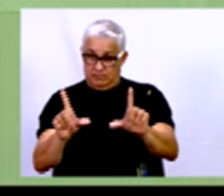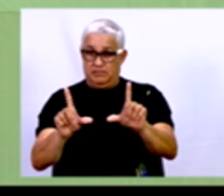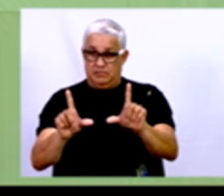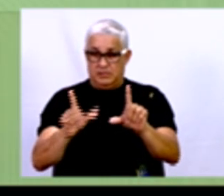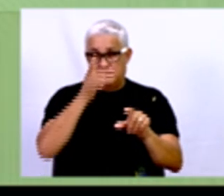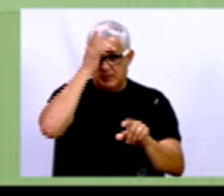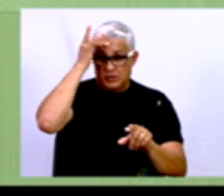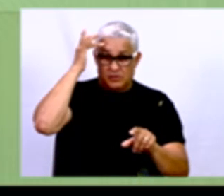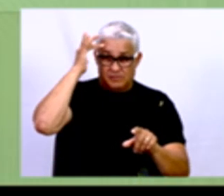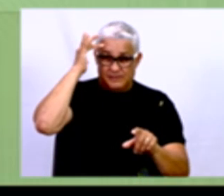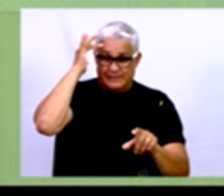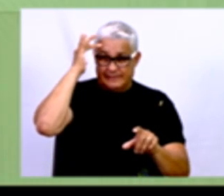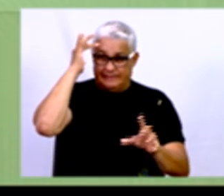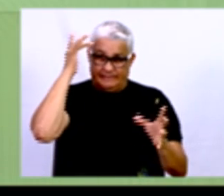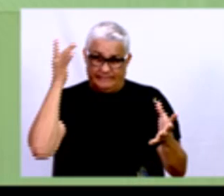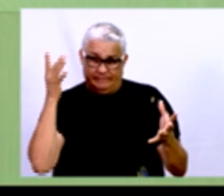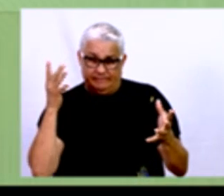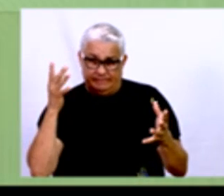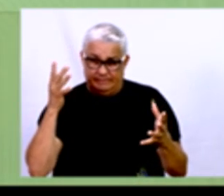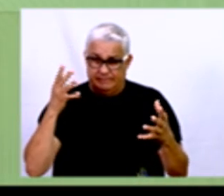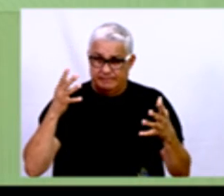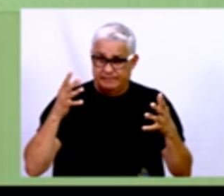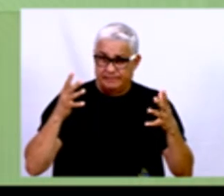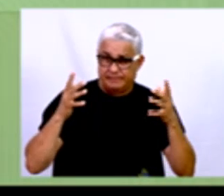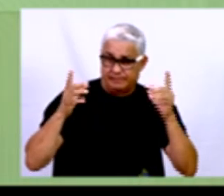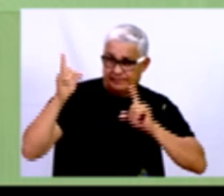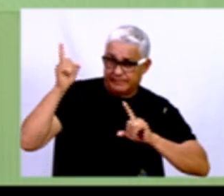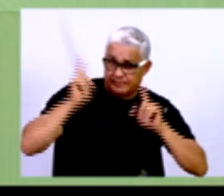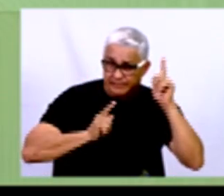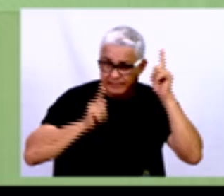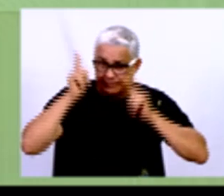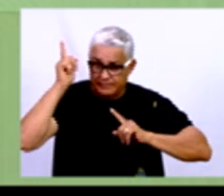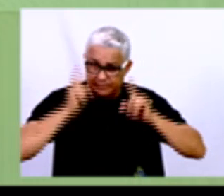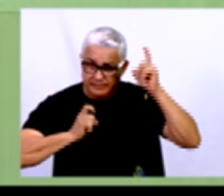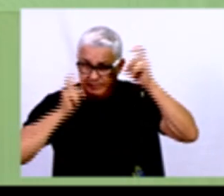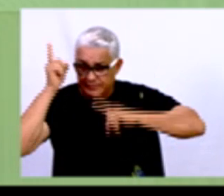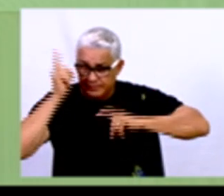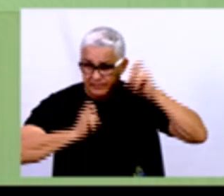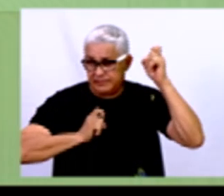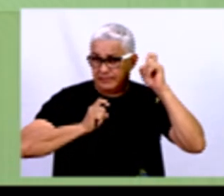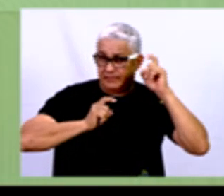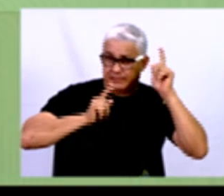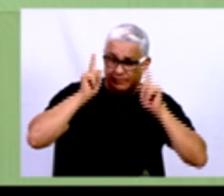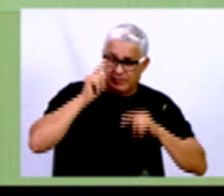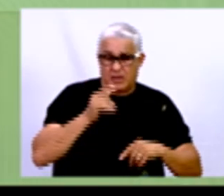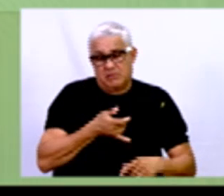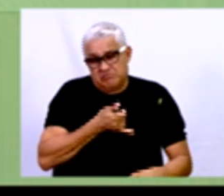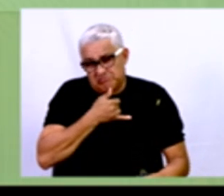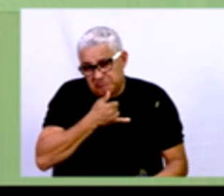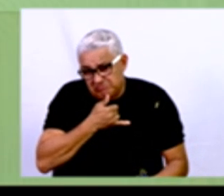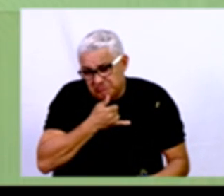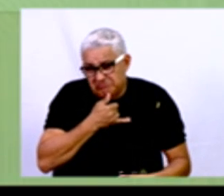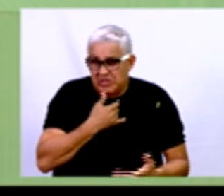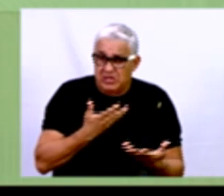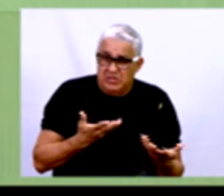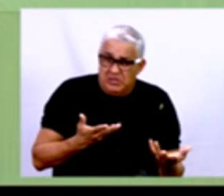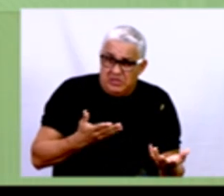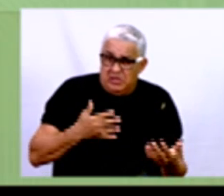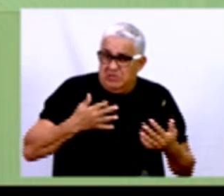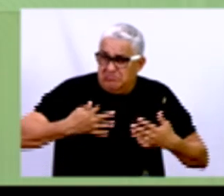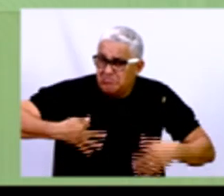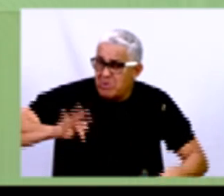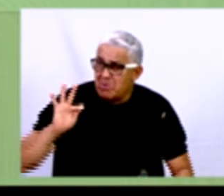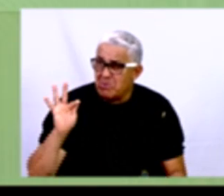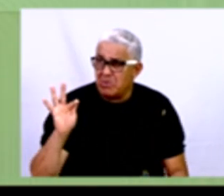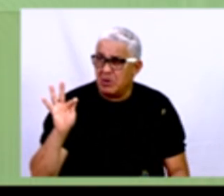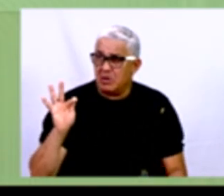uma pessoa também se expressando, né? Expressando tristeza ou alguma coisa do gênero,